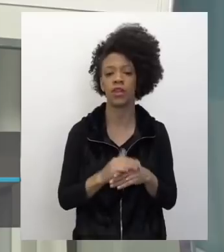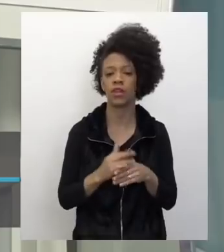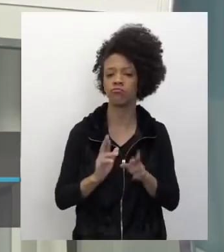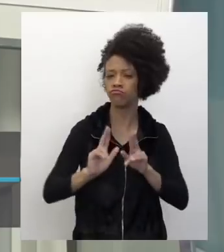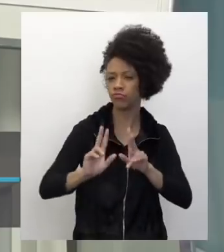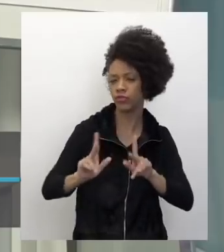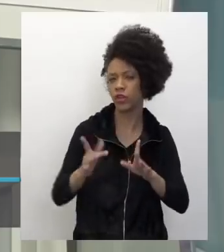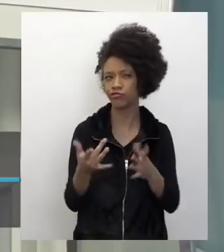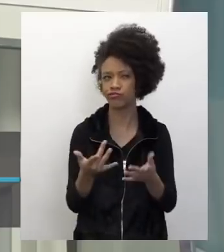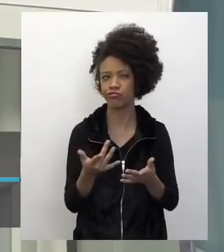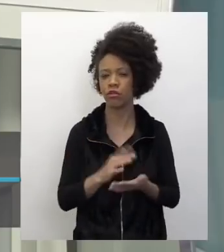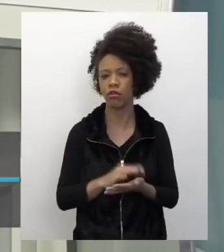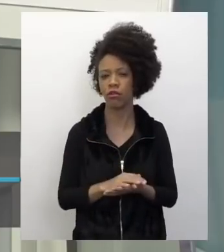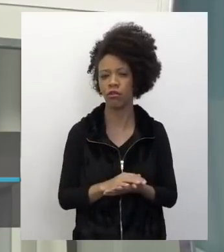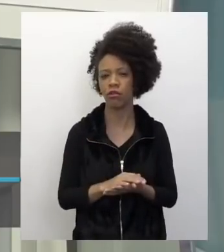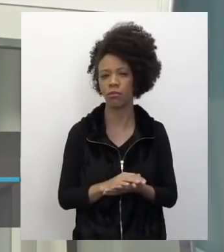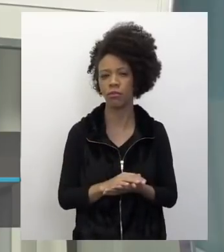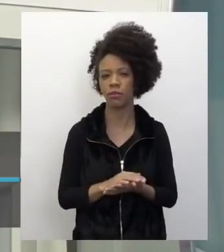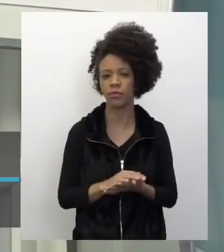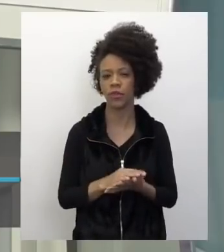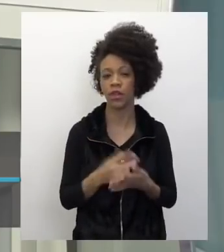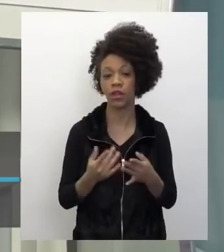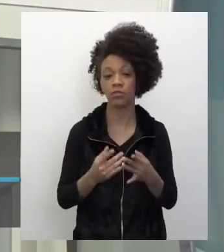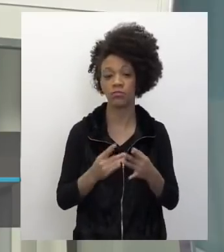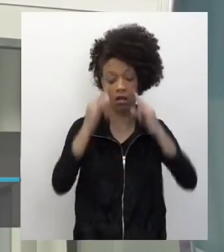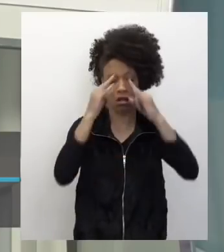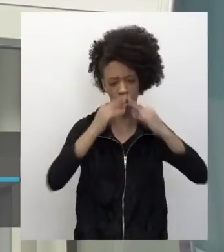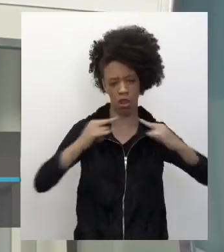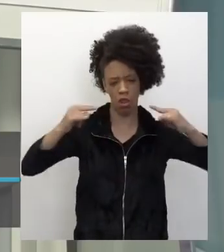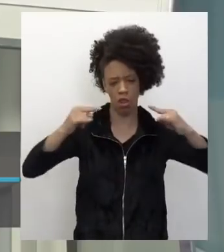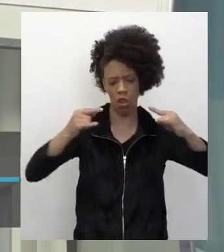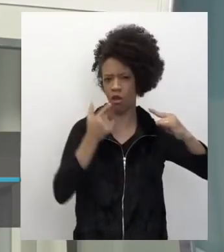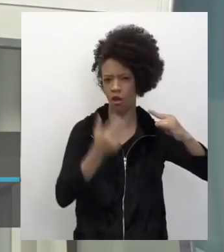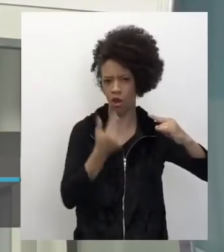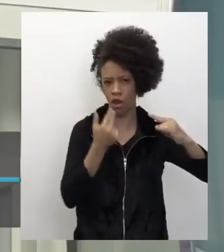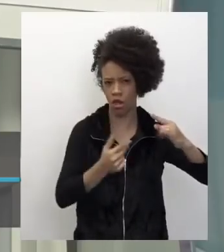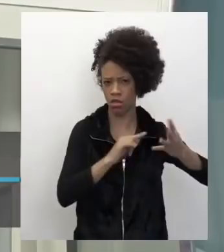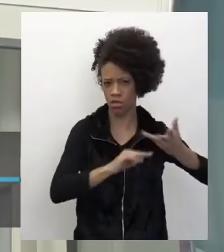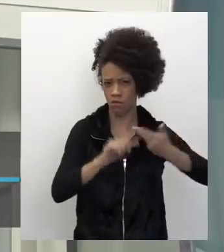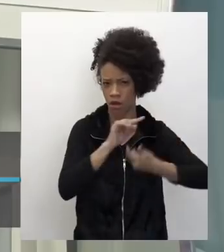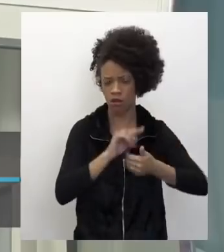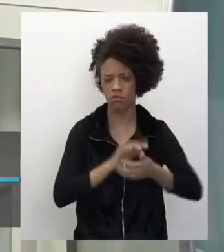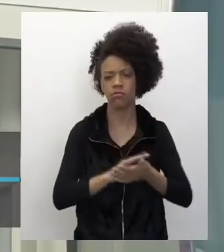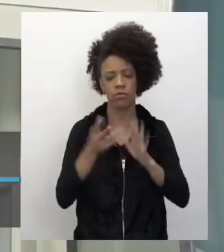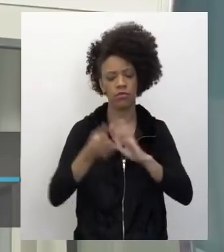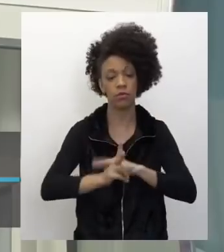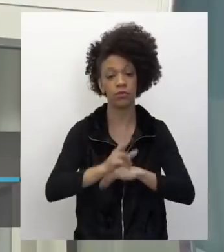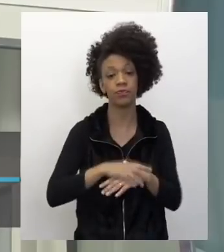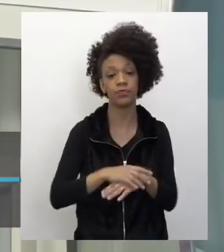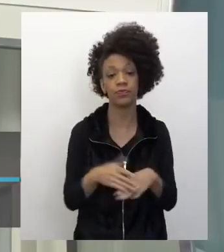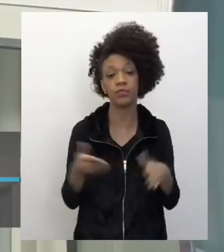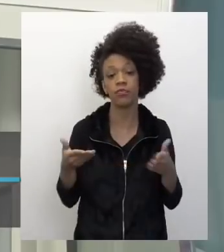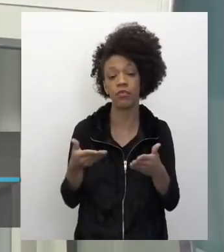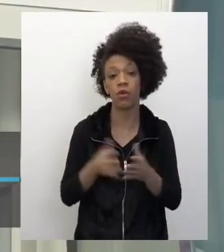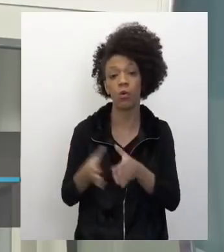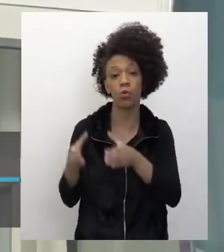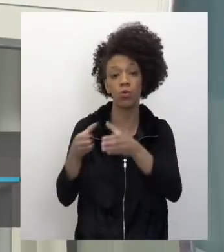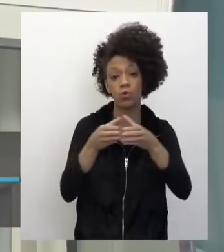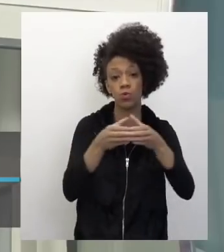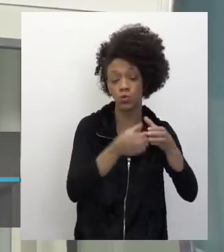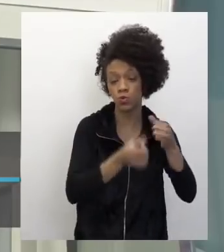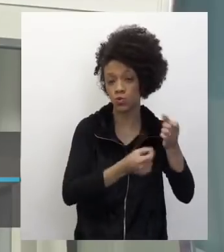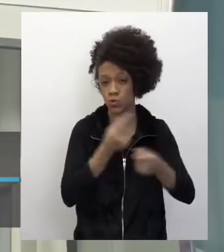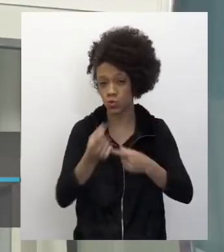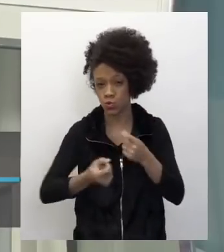daquela questão da lona colorida, tá certo? Vamos lá, vamos continuar. A gente vai falar agora dos grupos, de alguns